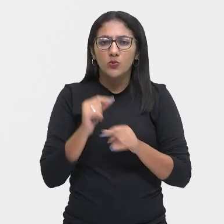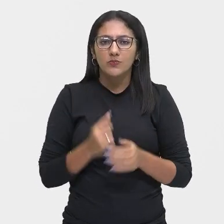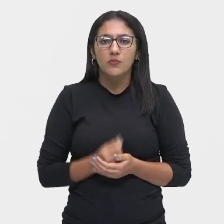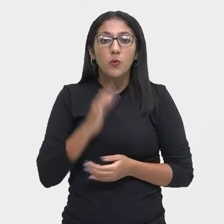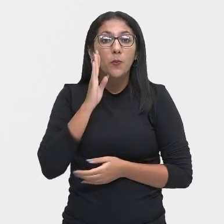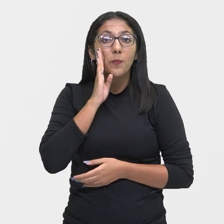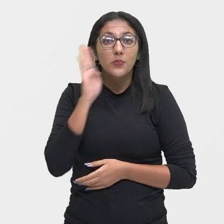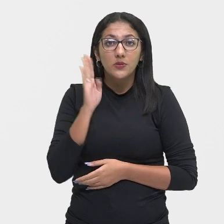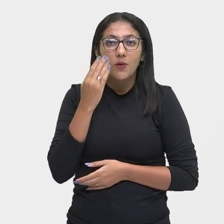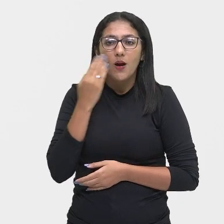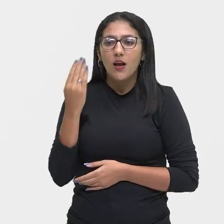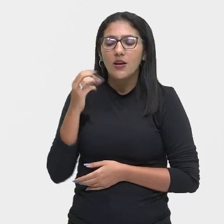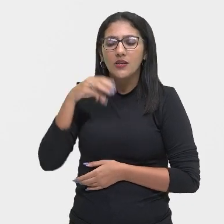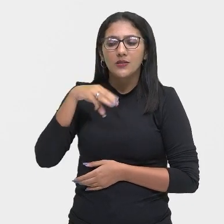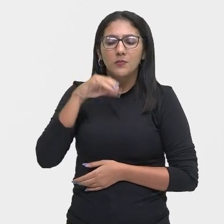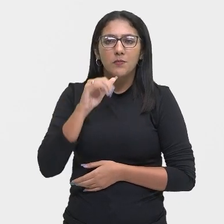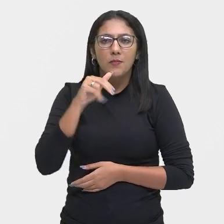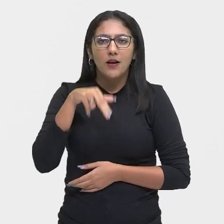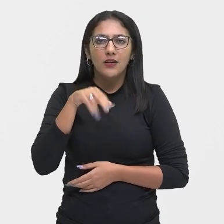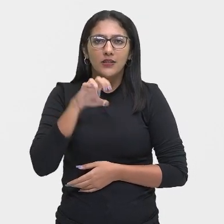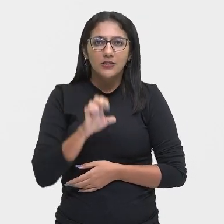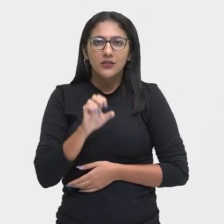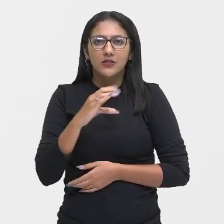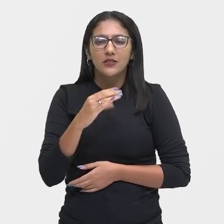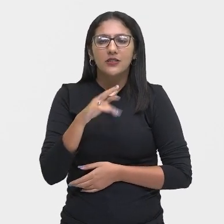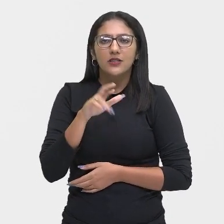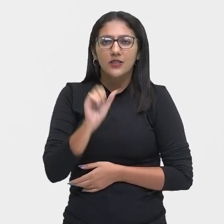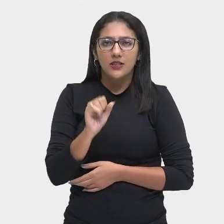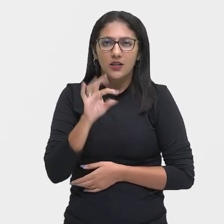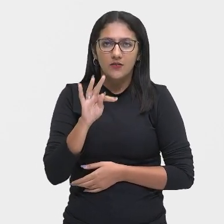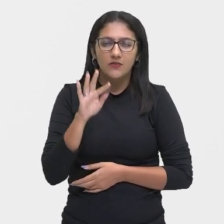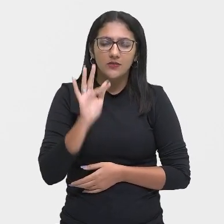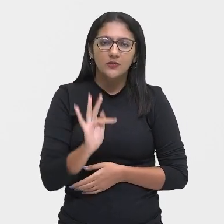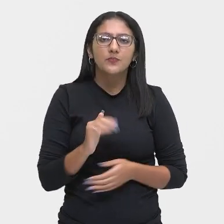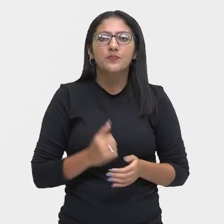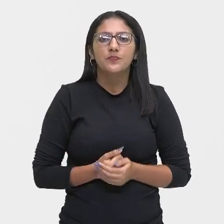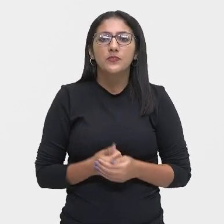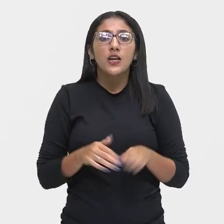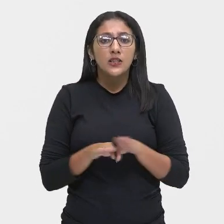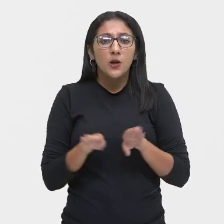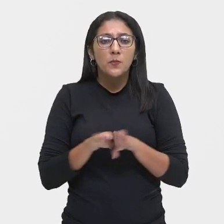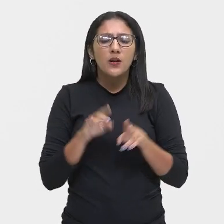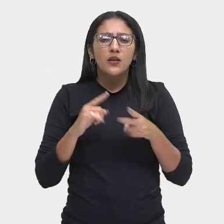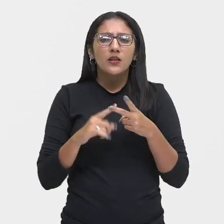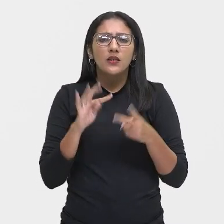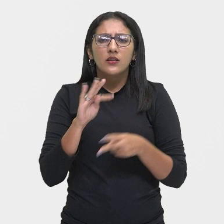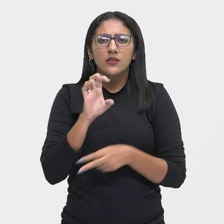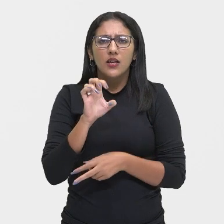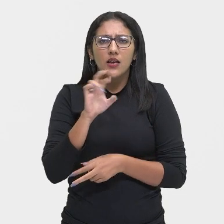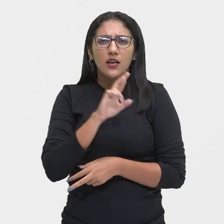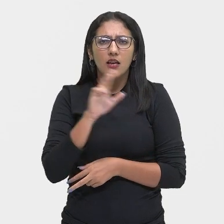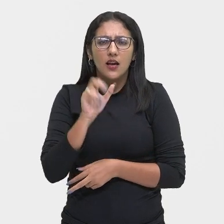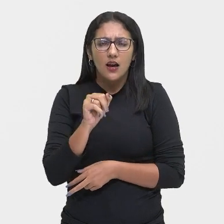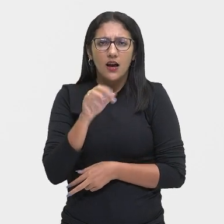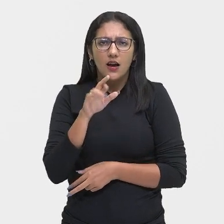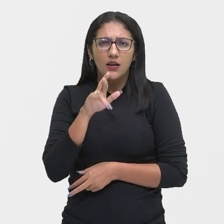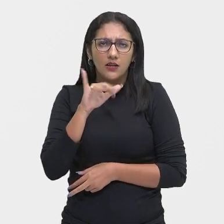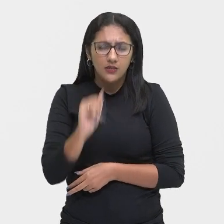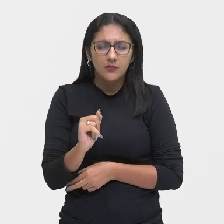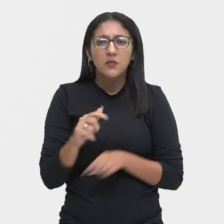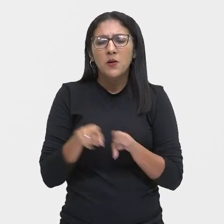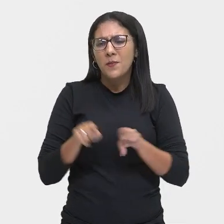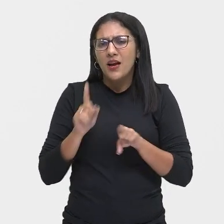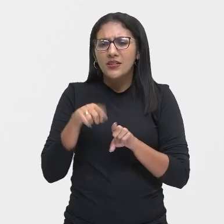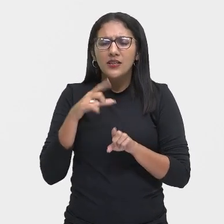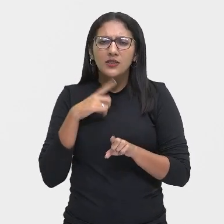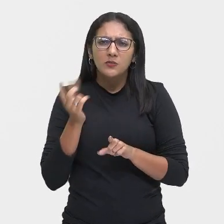o Minecraft, para essa modalidade, né? Nós temos também o Terraria, que ele já é um pouco mais recente, mas ele tem uma visão um pouco